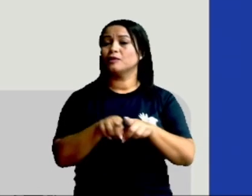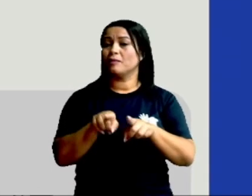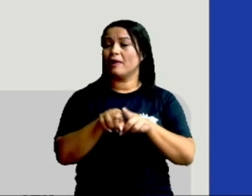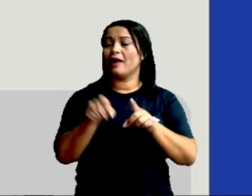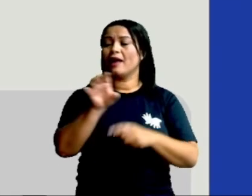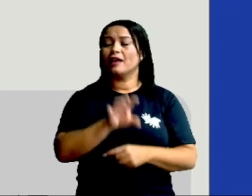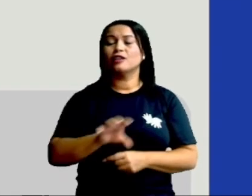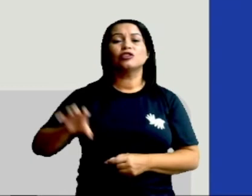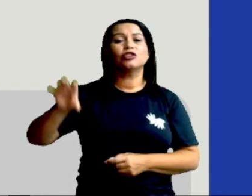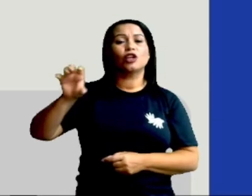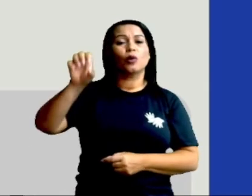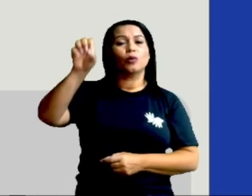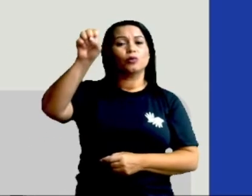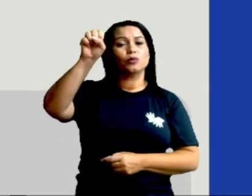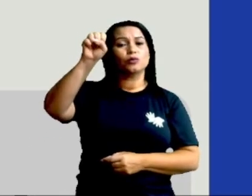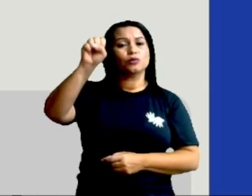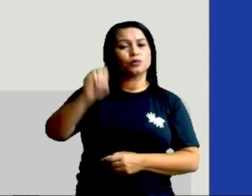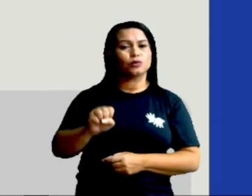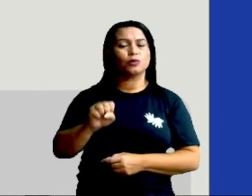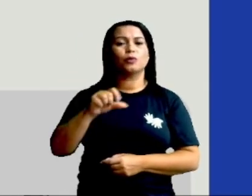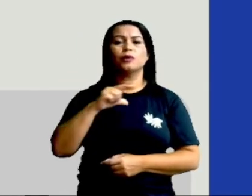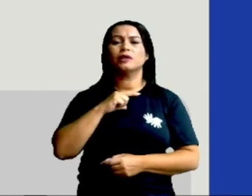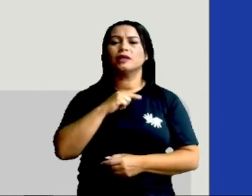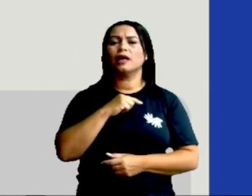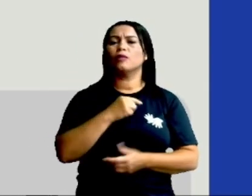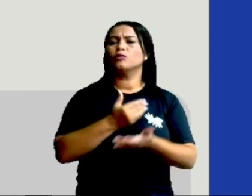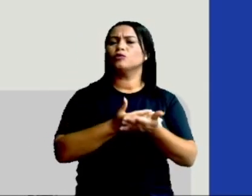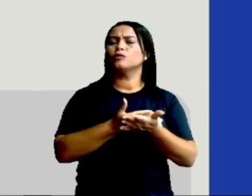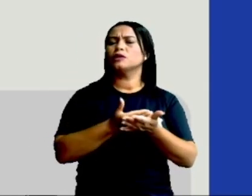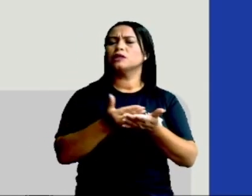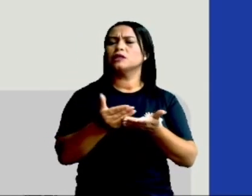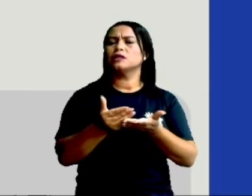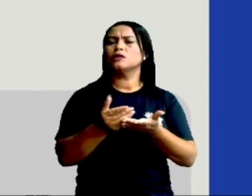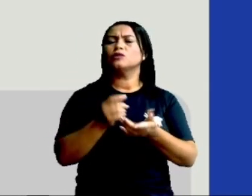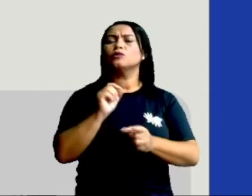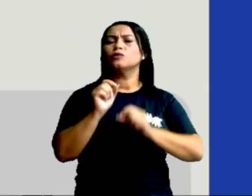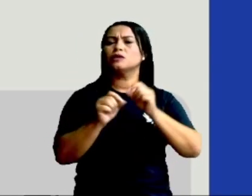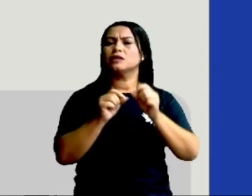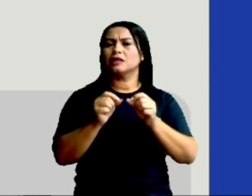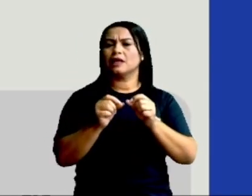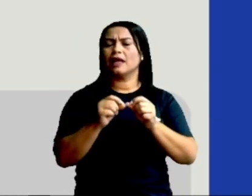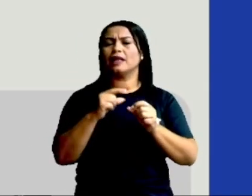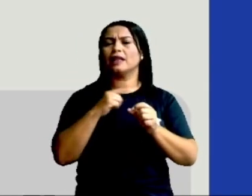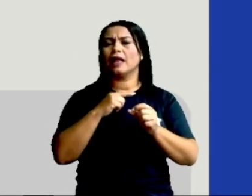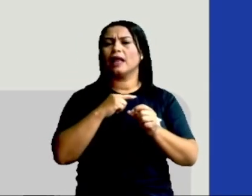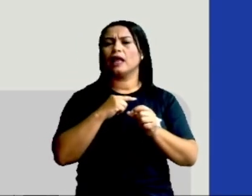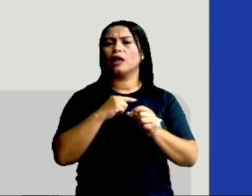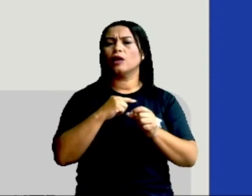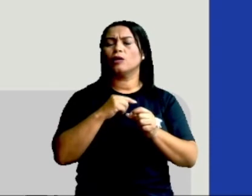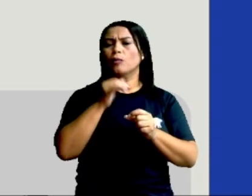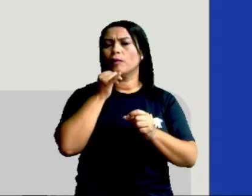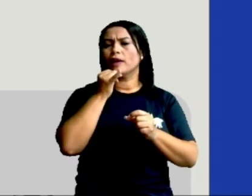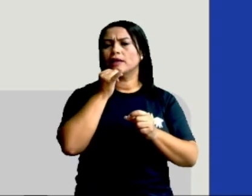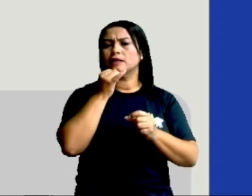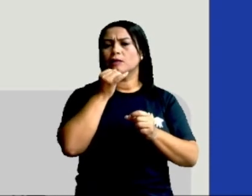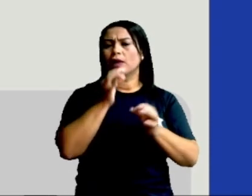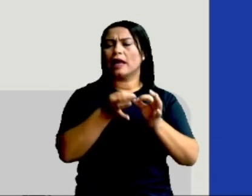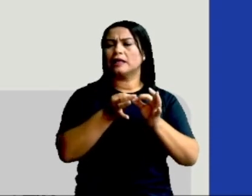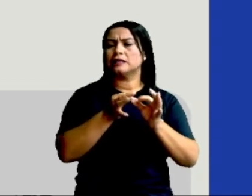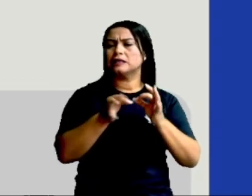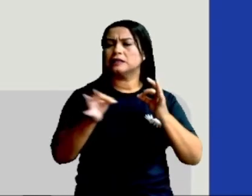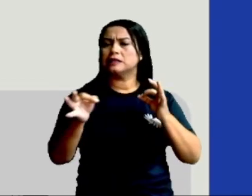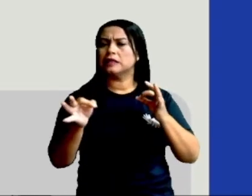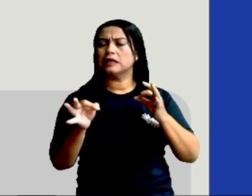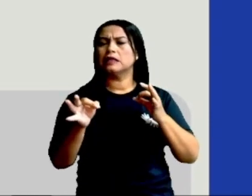Sul temos aqui o início da colonização a região sul por ser distante da capital do Brasil